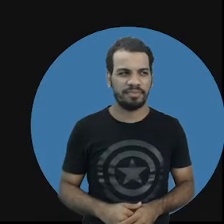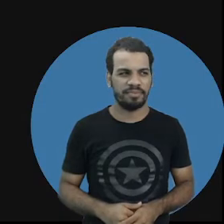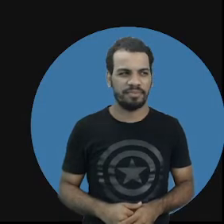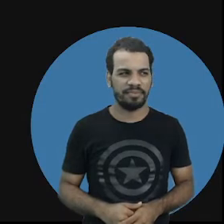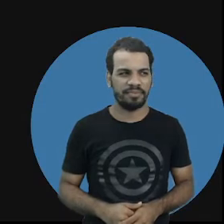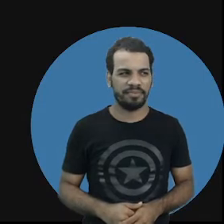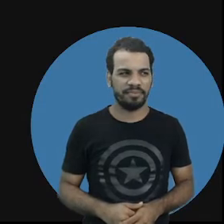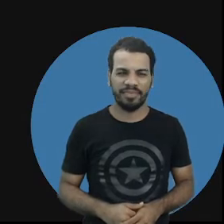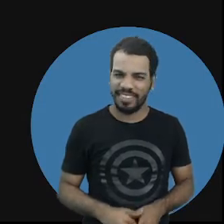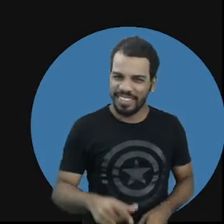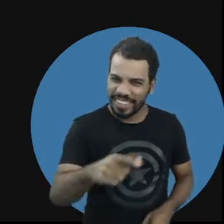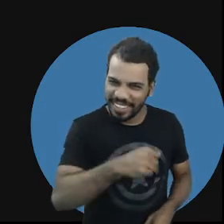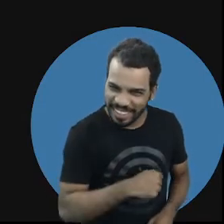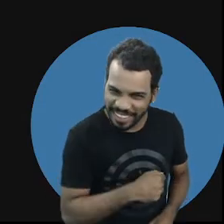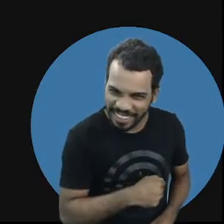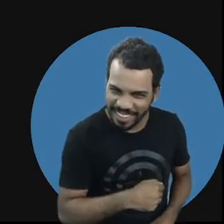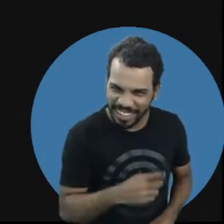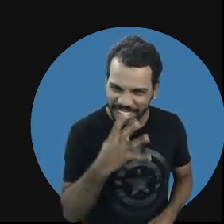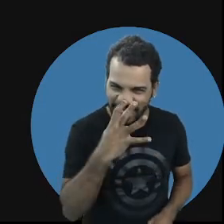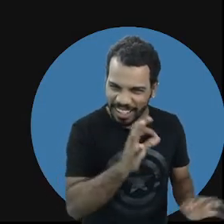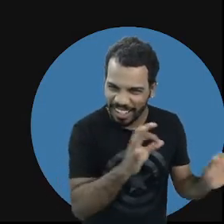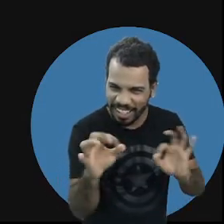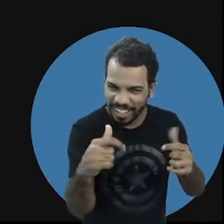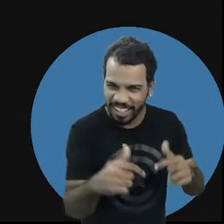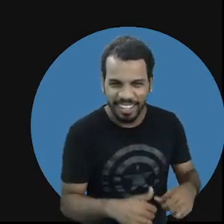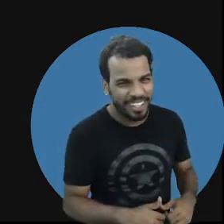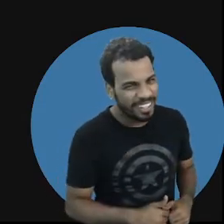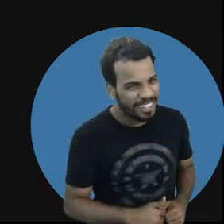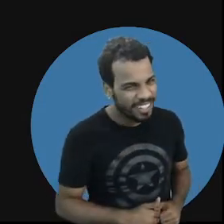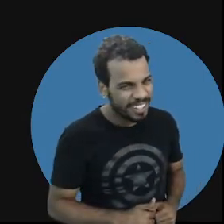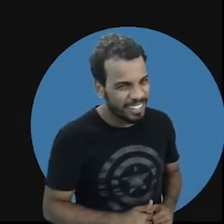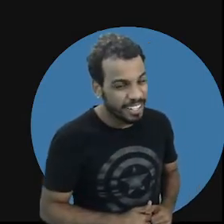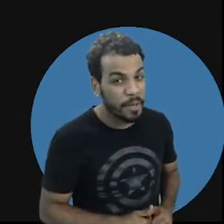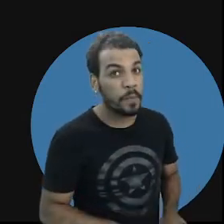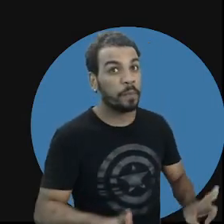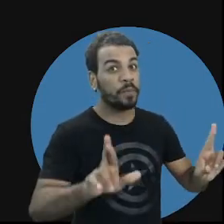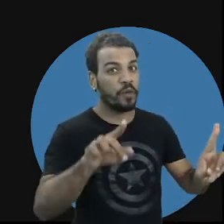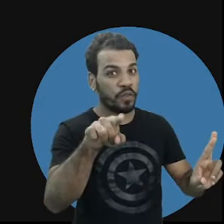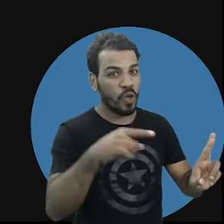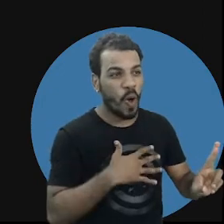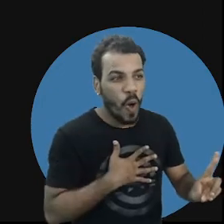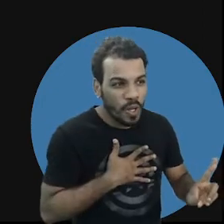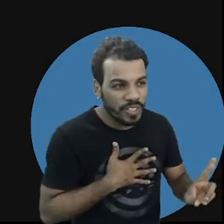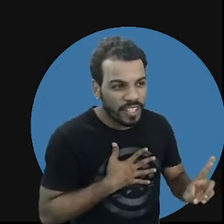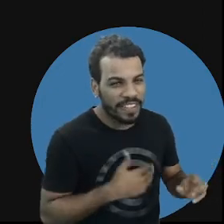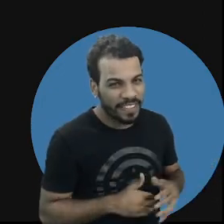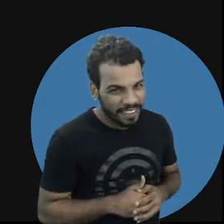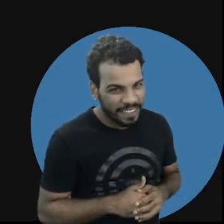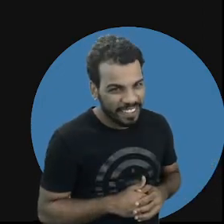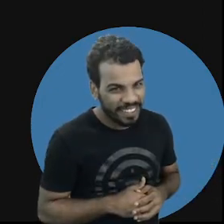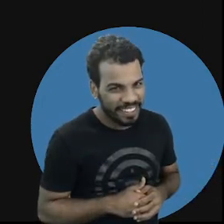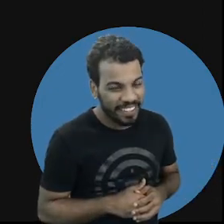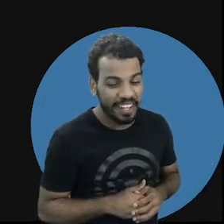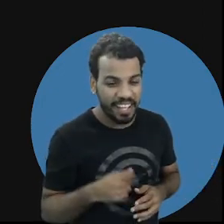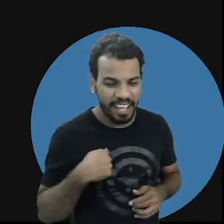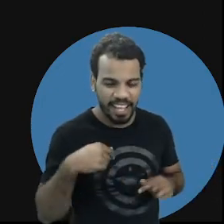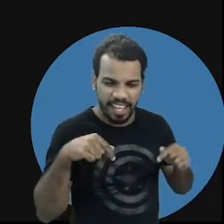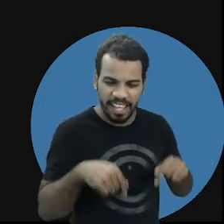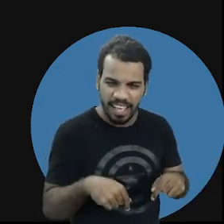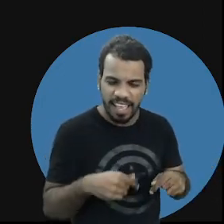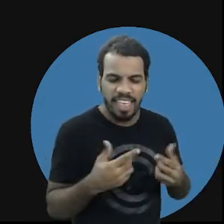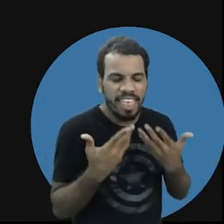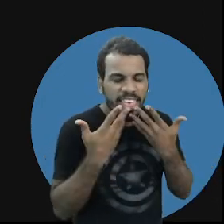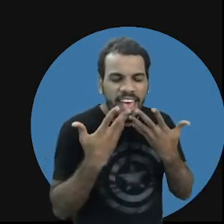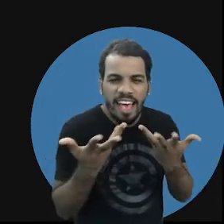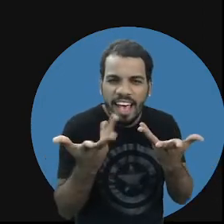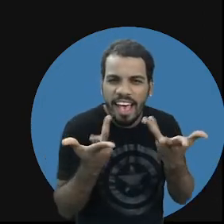galera? Está acompanhando aí os trabalhos? Espero que você esteja gostando. A gente está aqui se